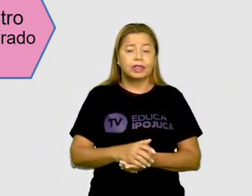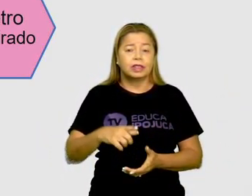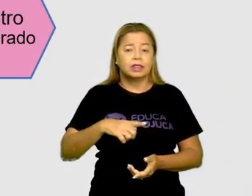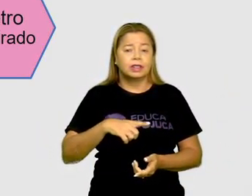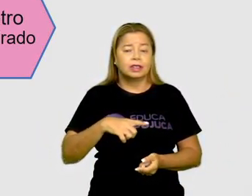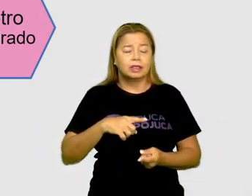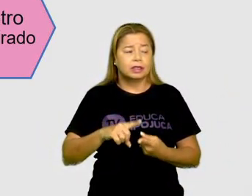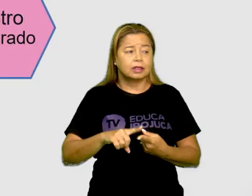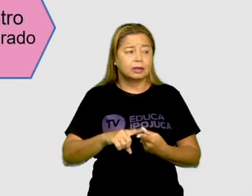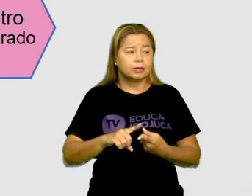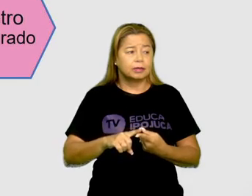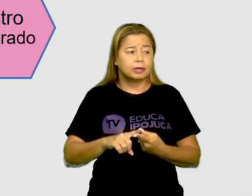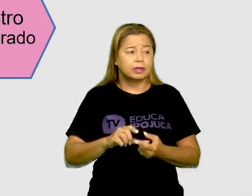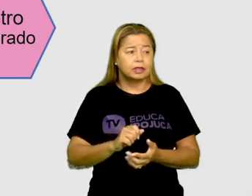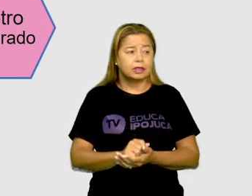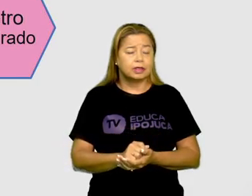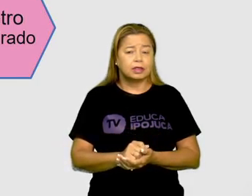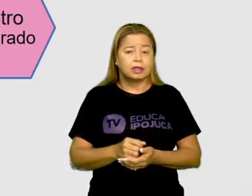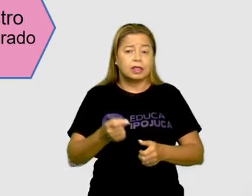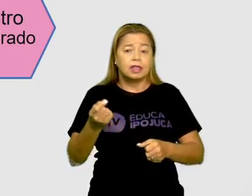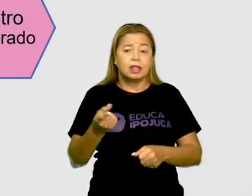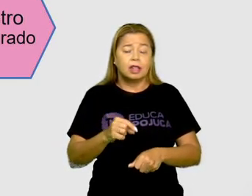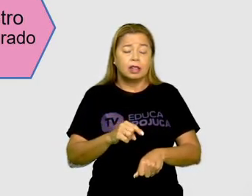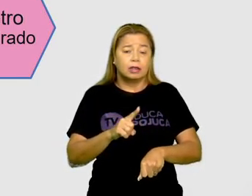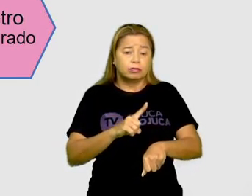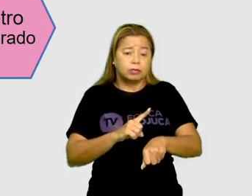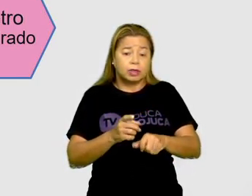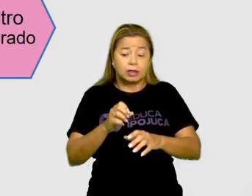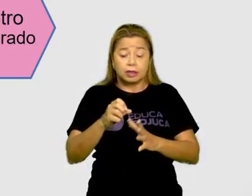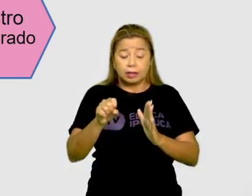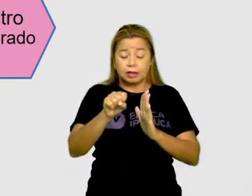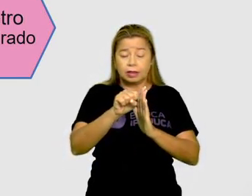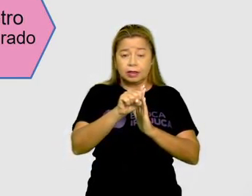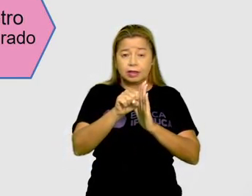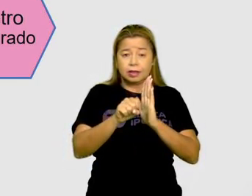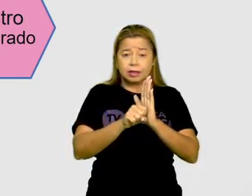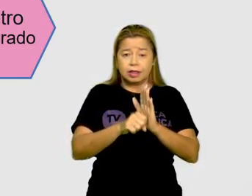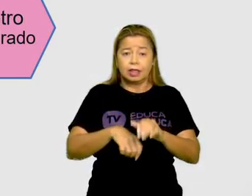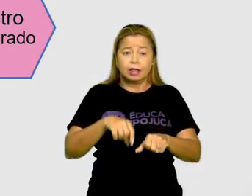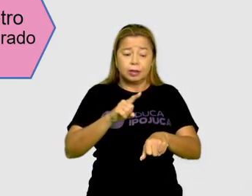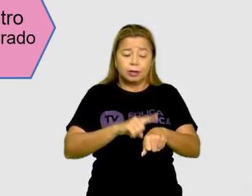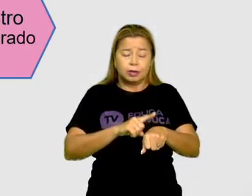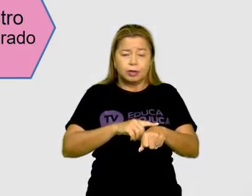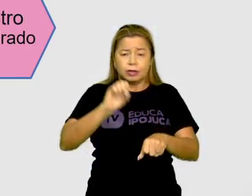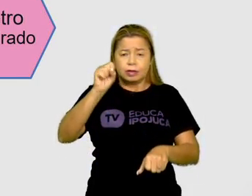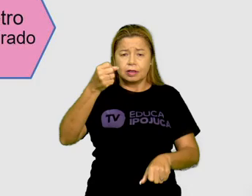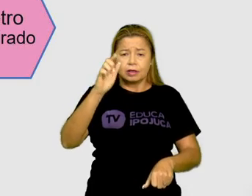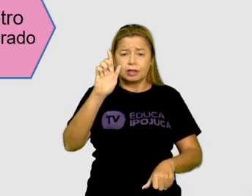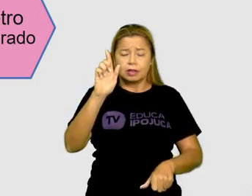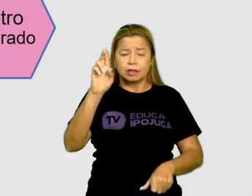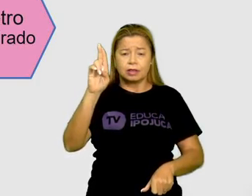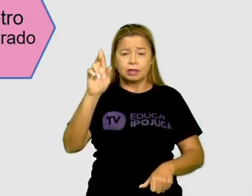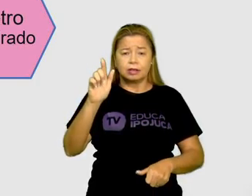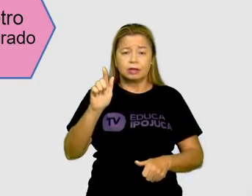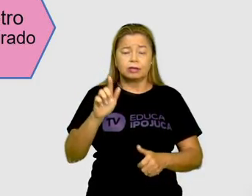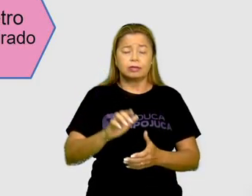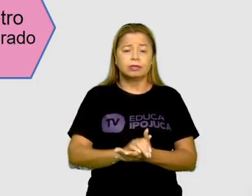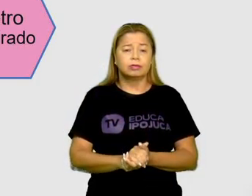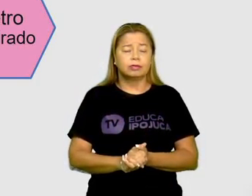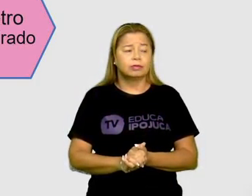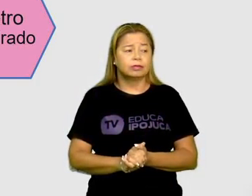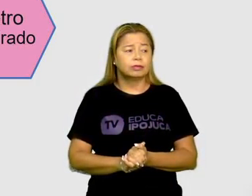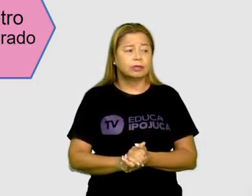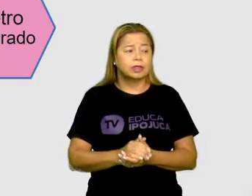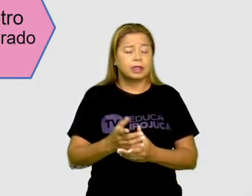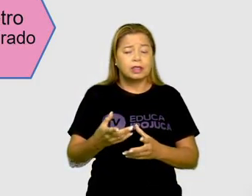temos as unidades de tempo, que são o século e o segundo. E por fim, as unidades de massa, que